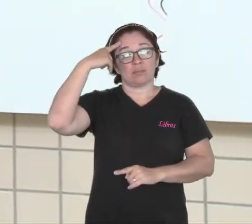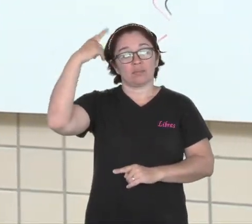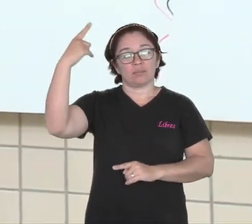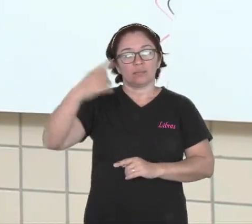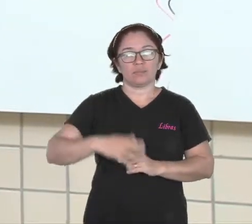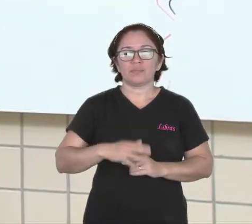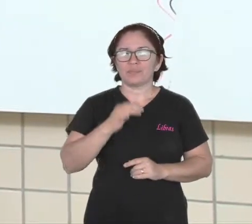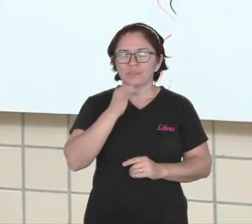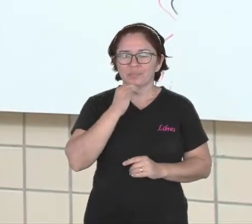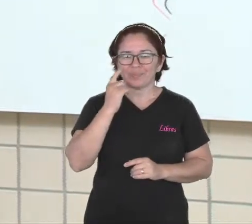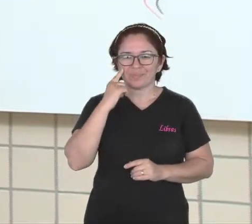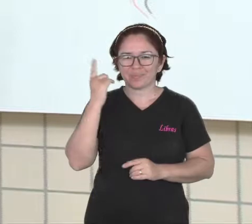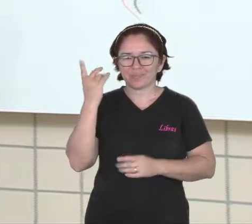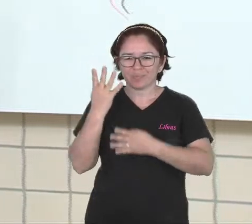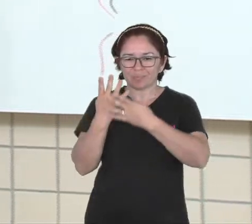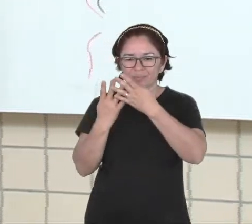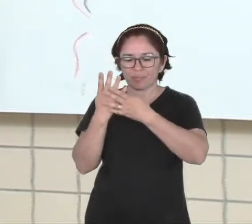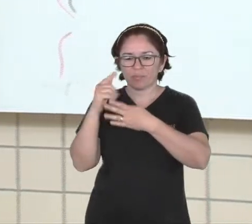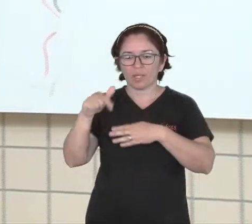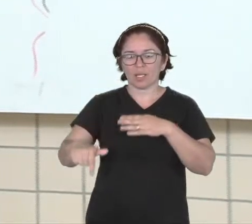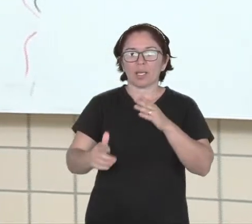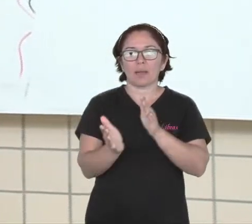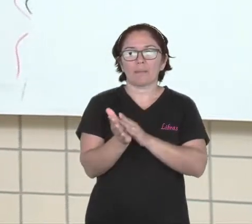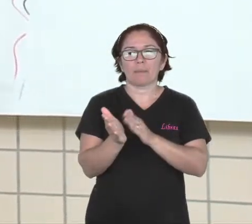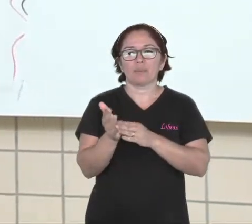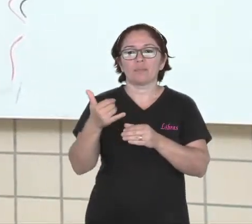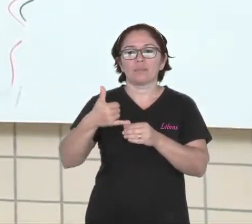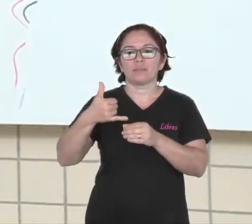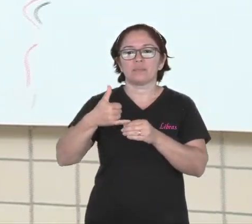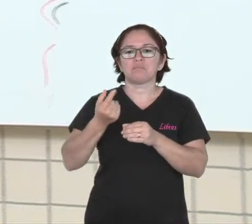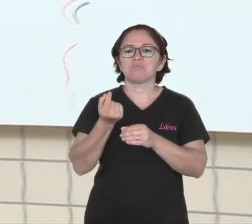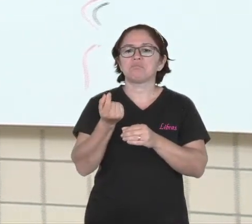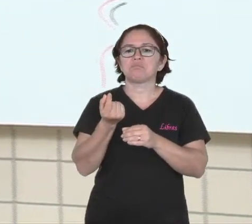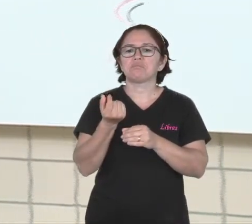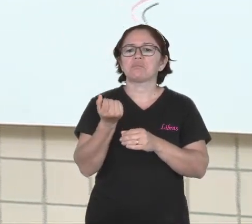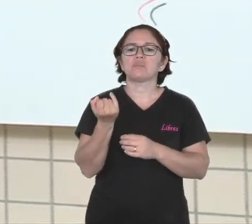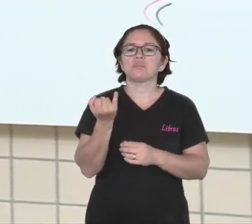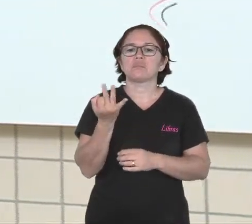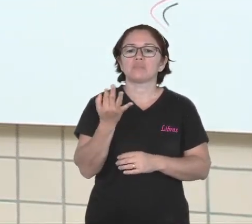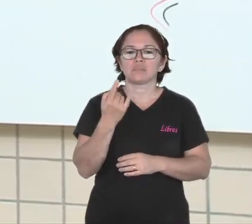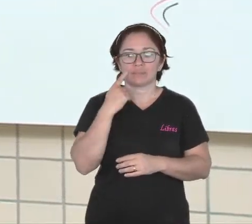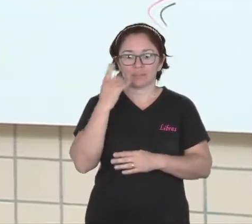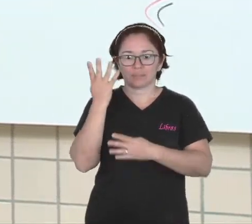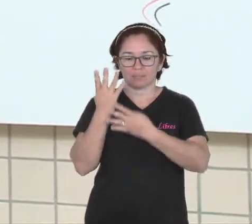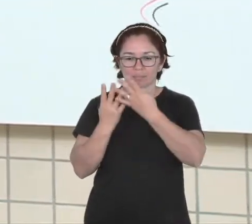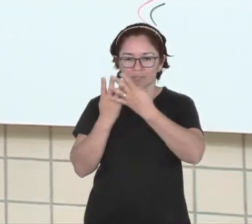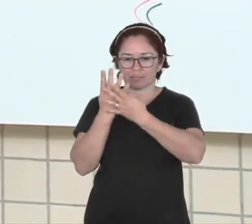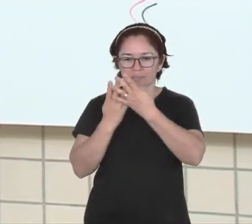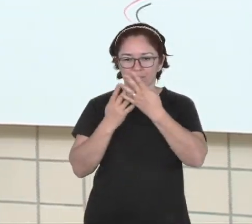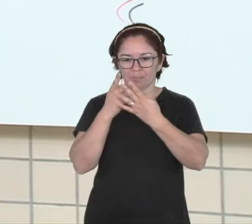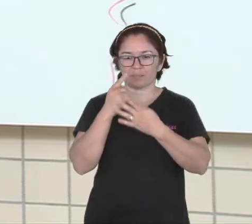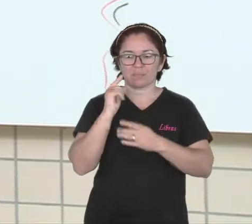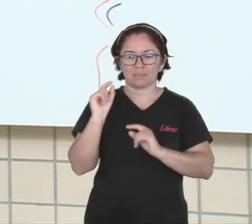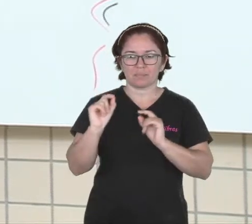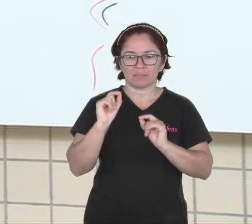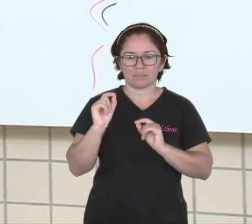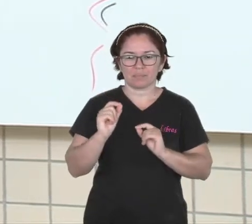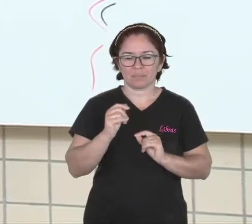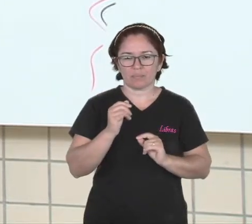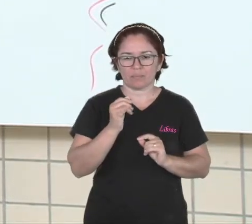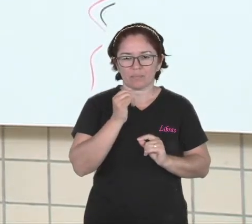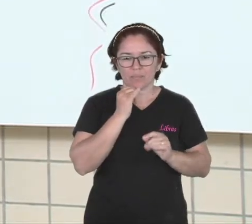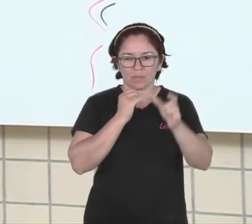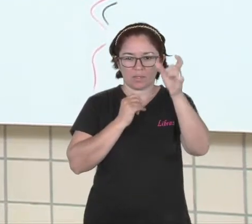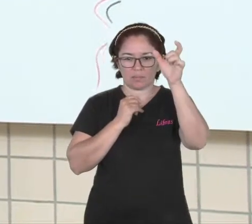da gasolina em palmas. Bom, essa tabela, ela traz as seguintes informações. Numa